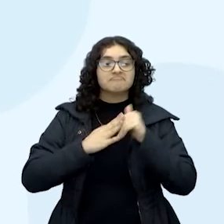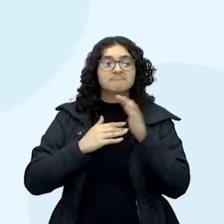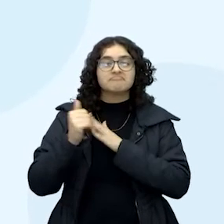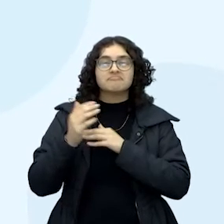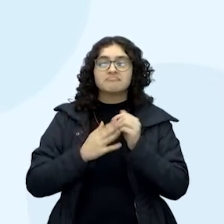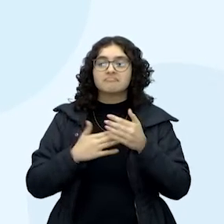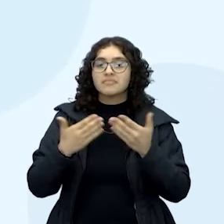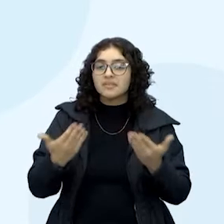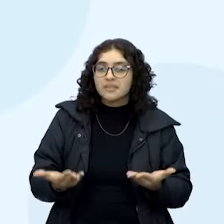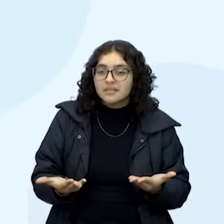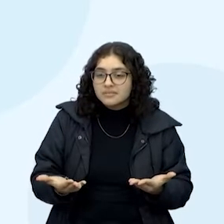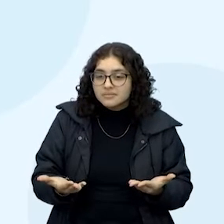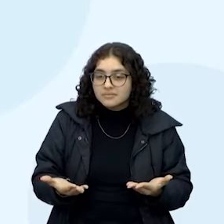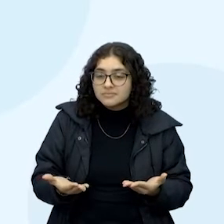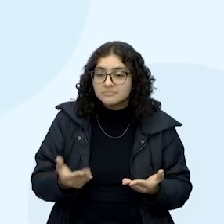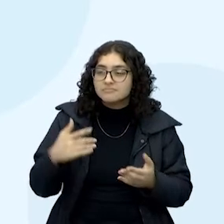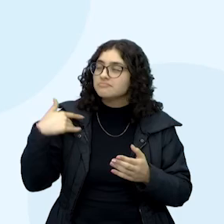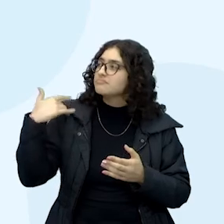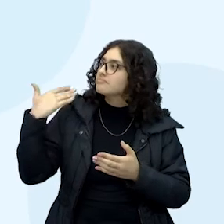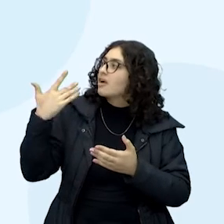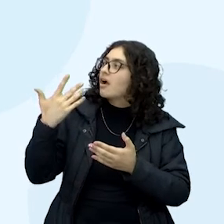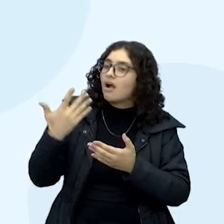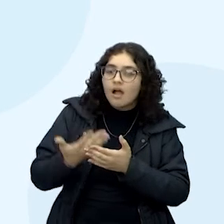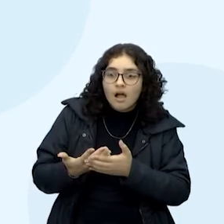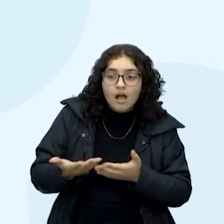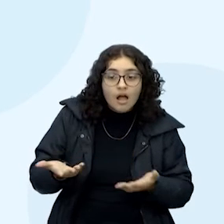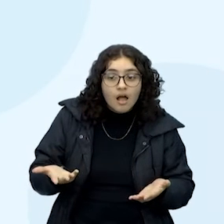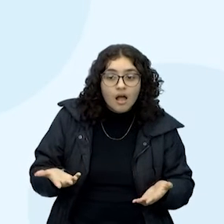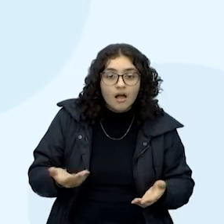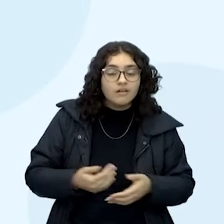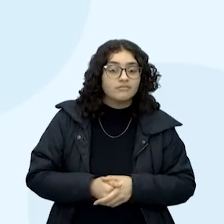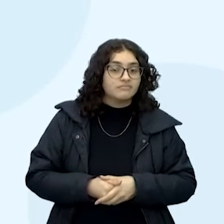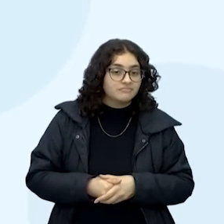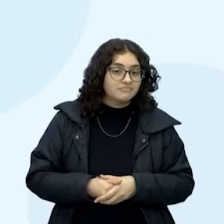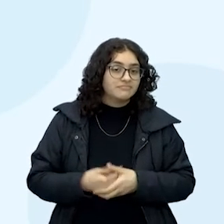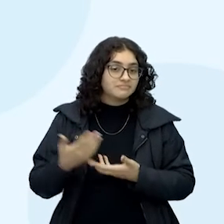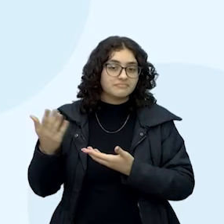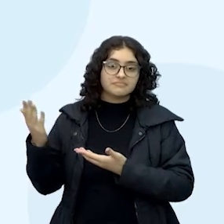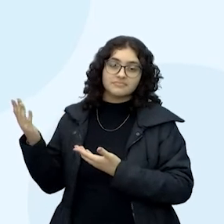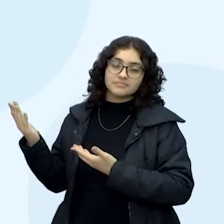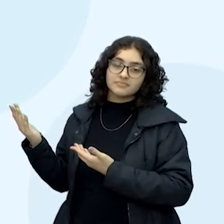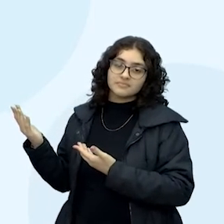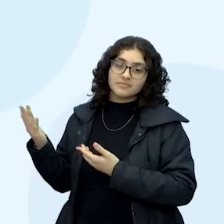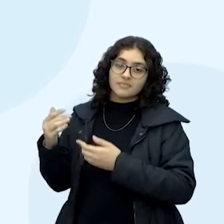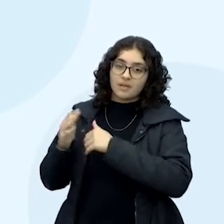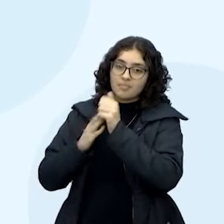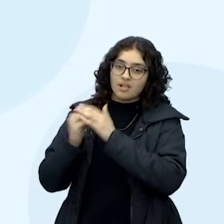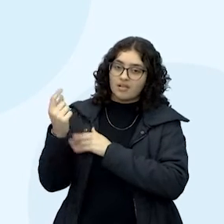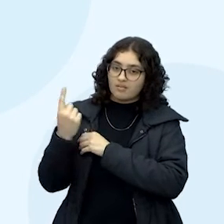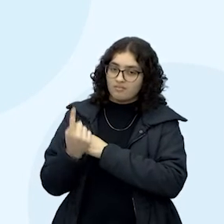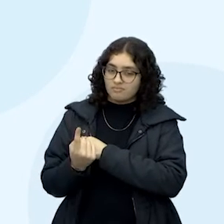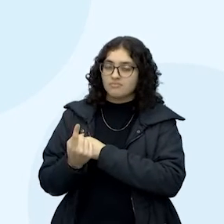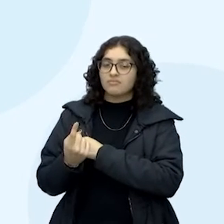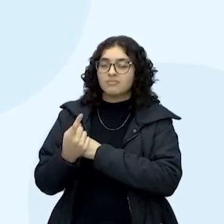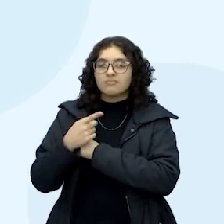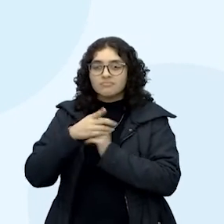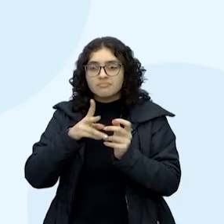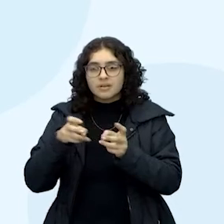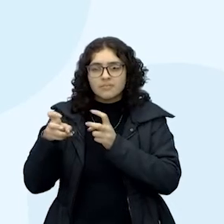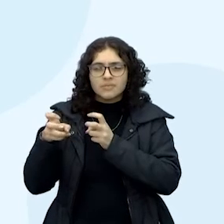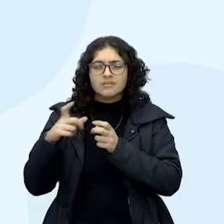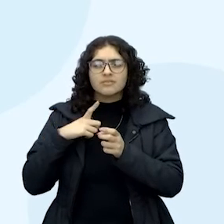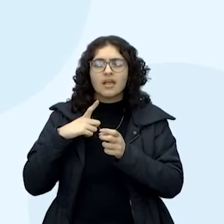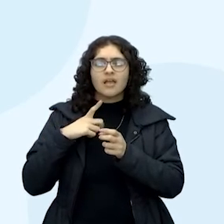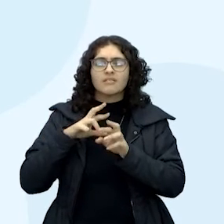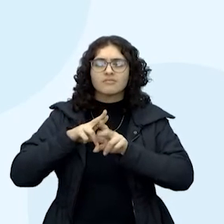nós vamos trabalhar ao longo da nossa jornada? Bem, são essas. Na habilidade 1, identificar, analisar e